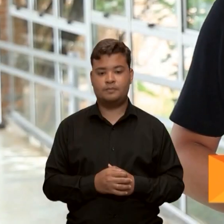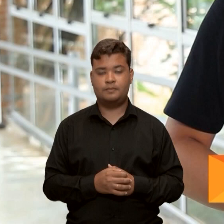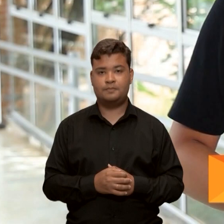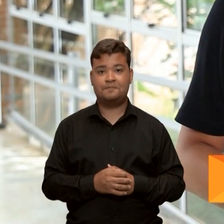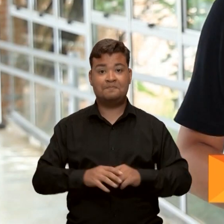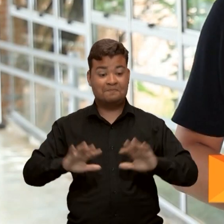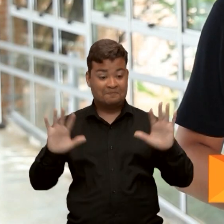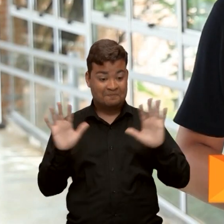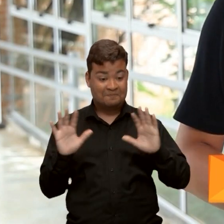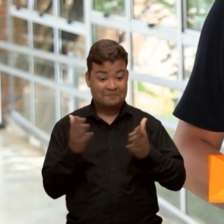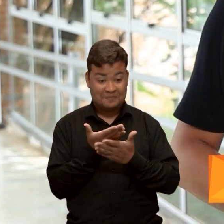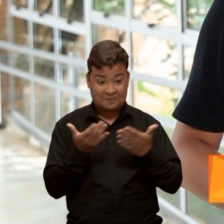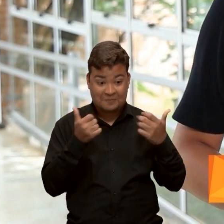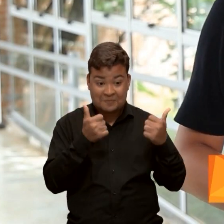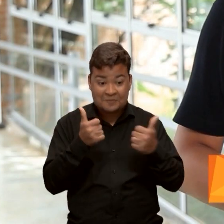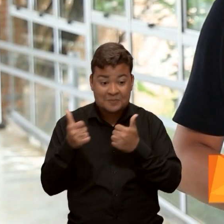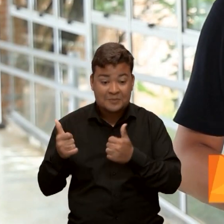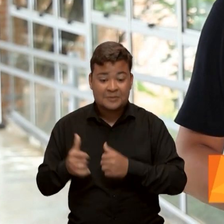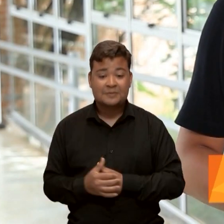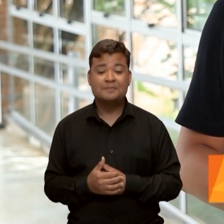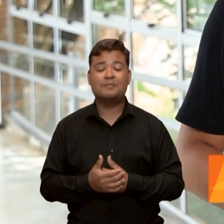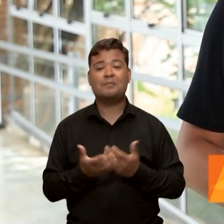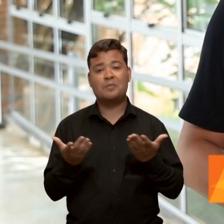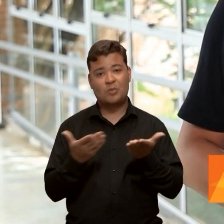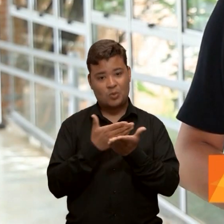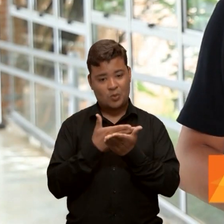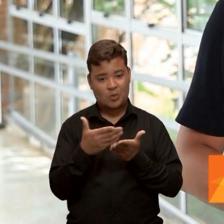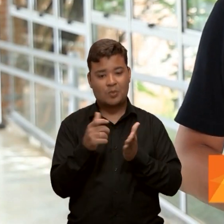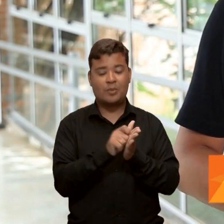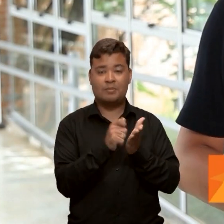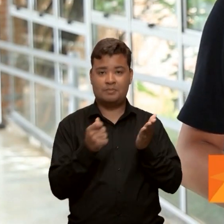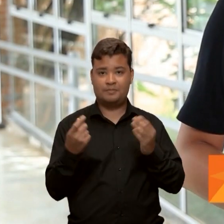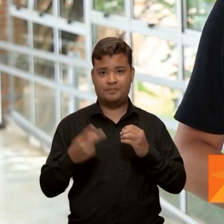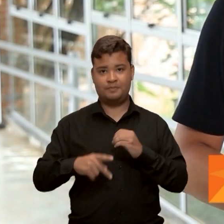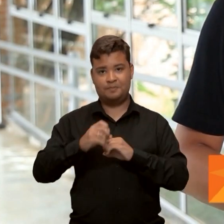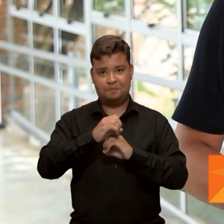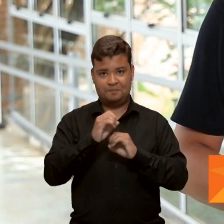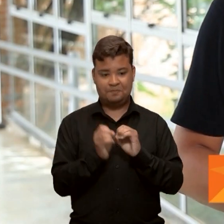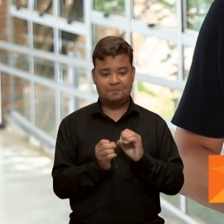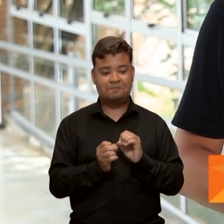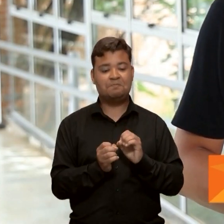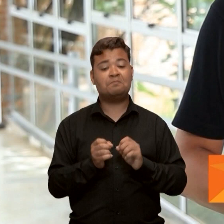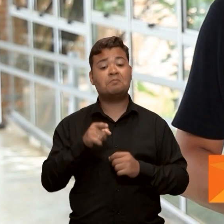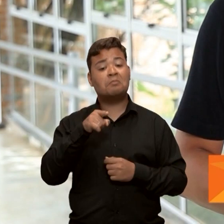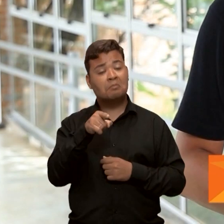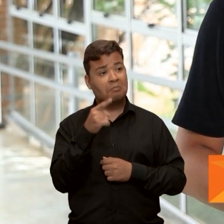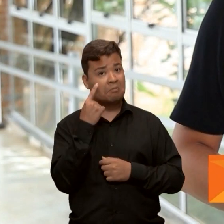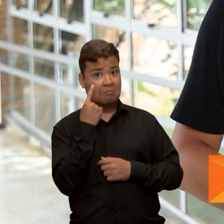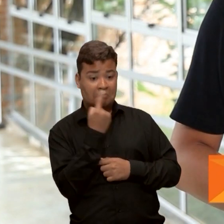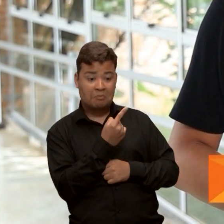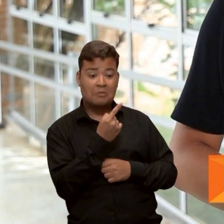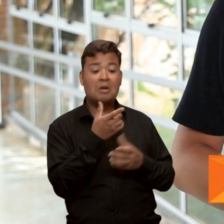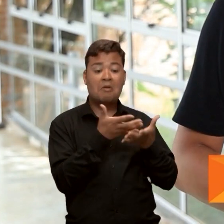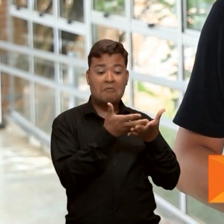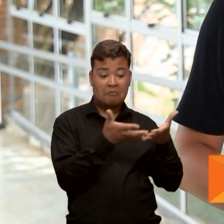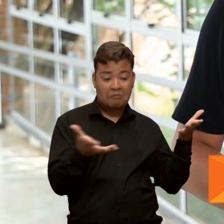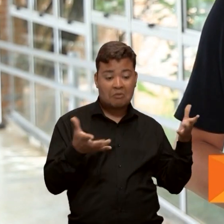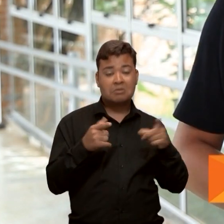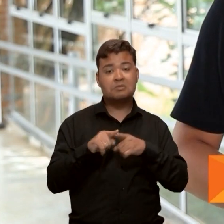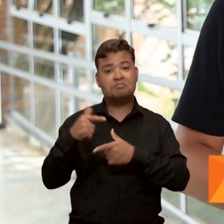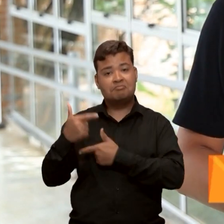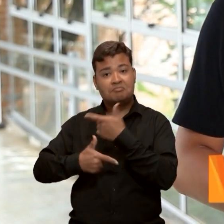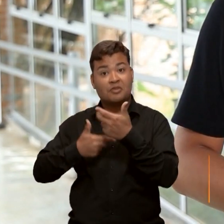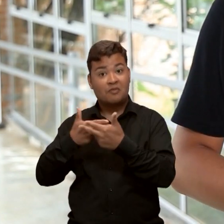Olá, tudo bem? Começa agora mais uma Agenda UFG. Aqui você fica por dentro dos eventos e serviços